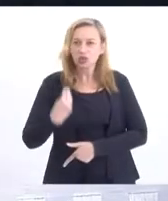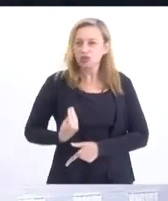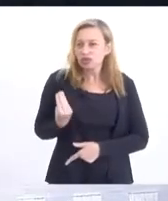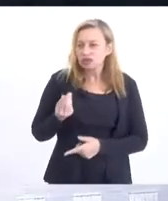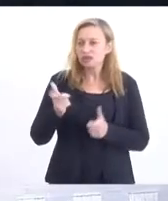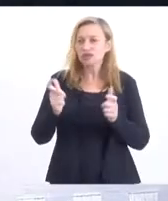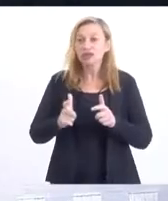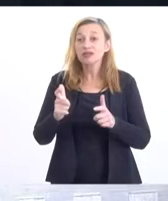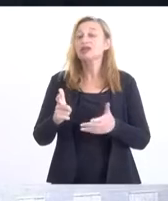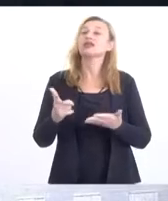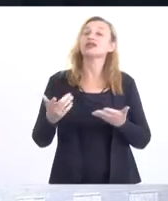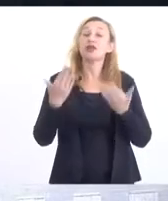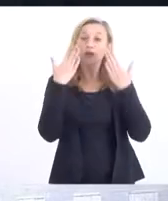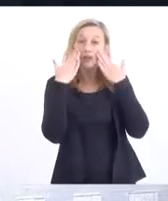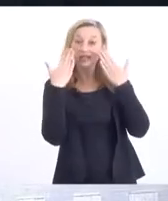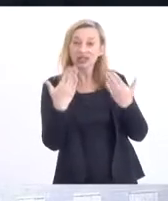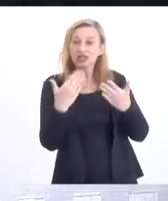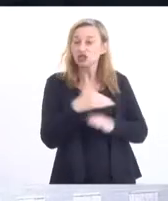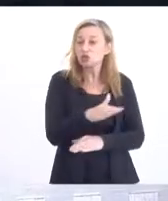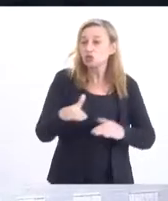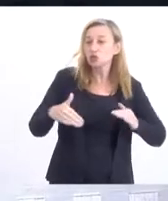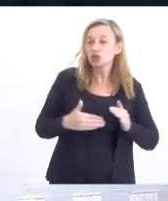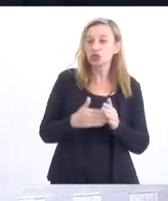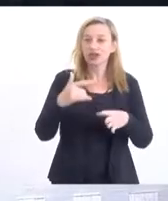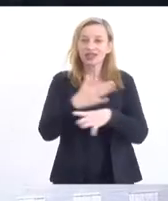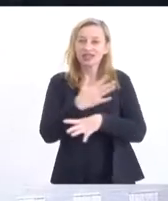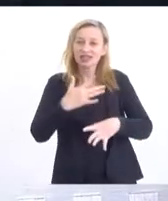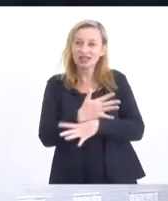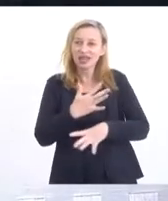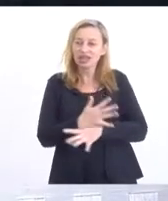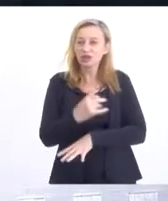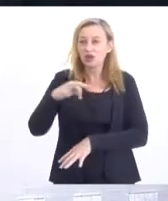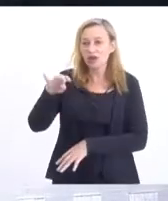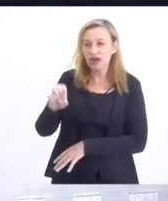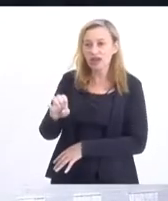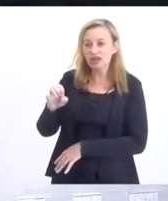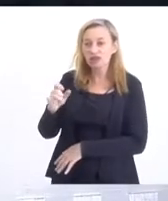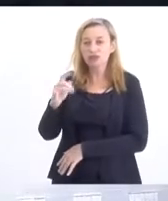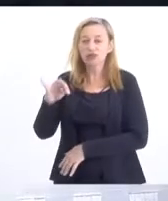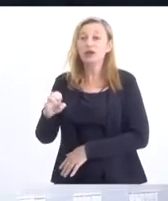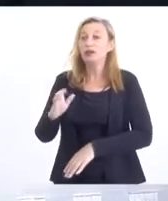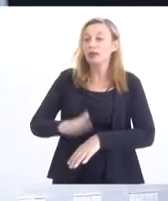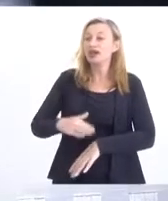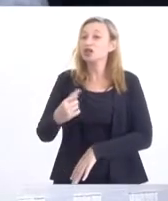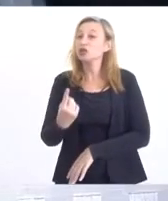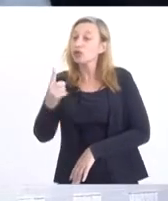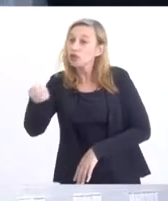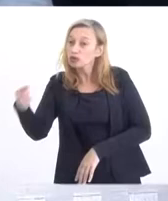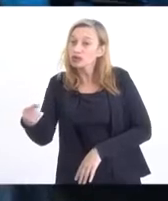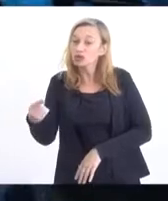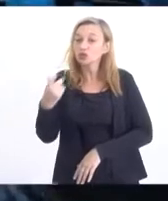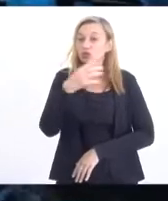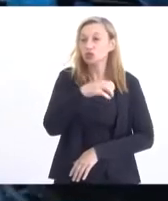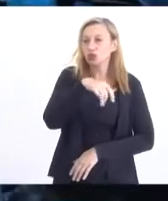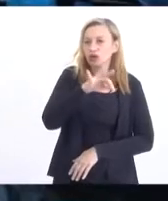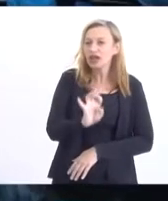aqui a representação de todas as cidades do Noroeste Fluminense e mais algumas do Norte. Nós temos